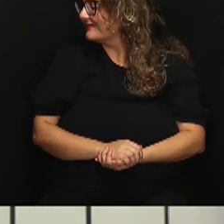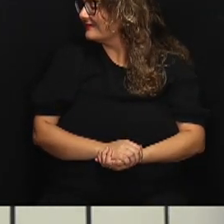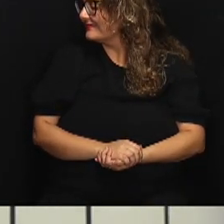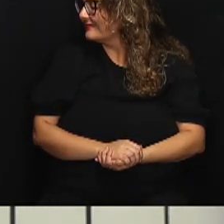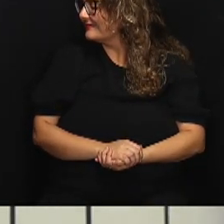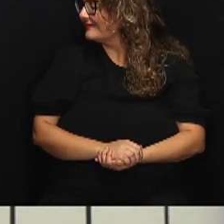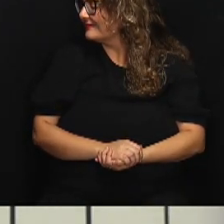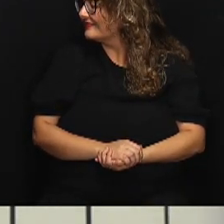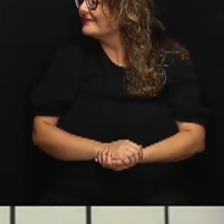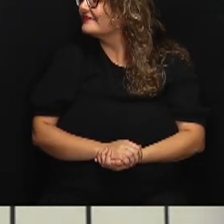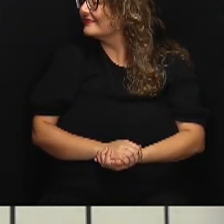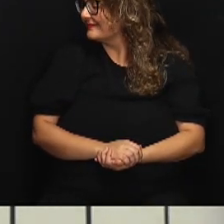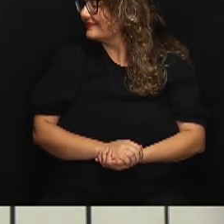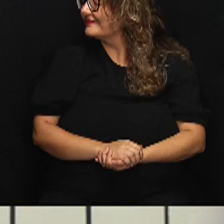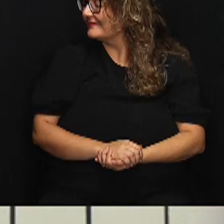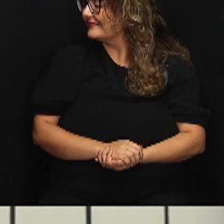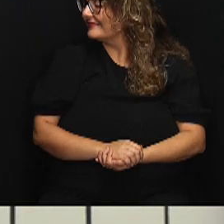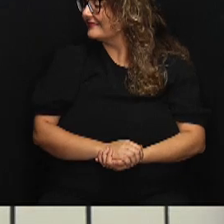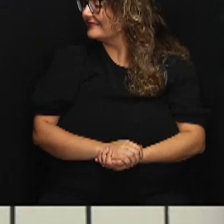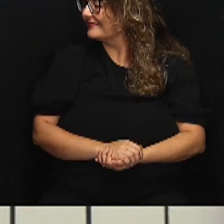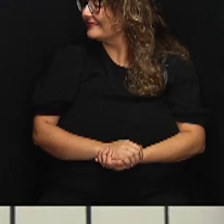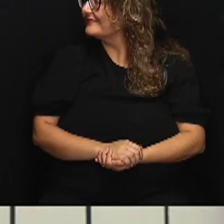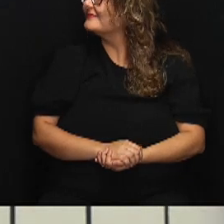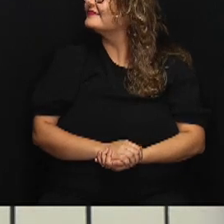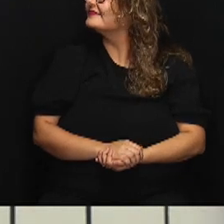campinas.sp.leg.br. O site está aqui embaixo da sua tela.